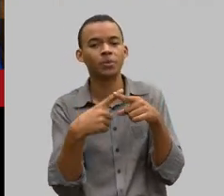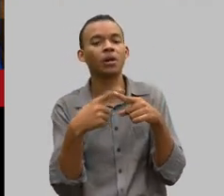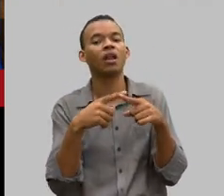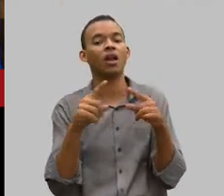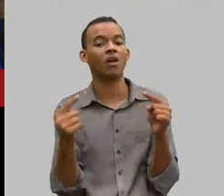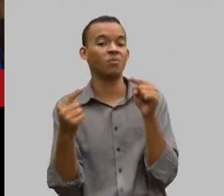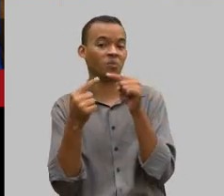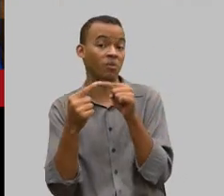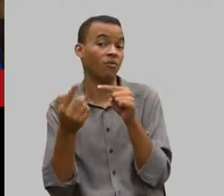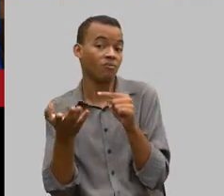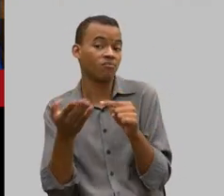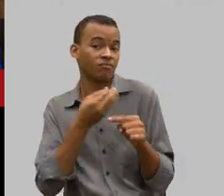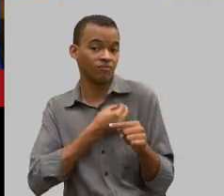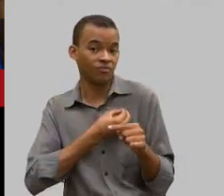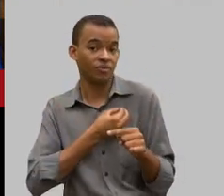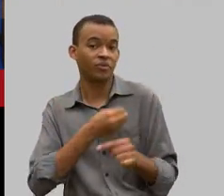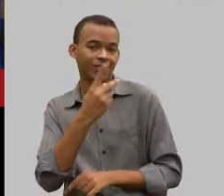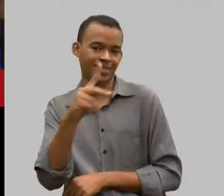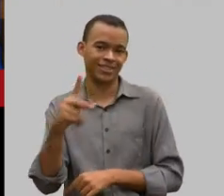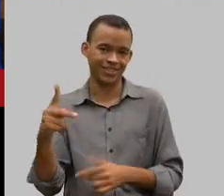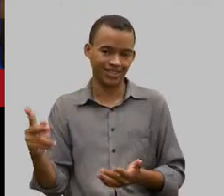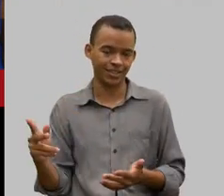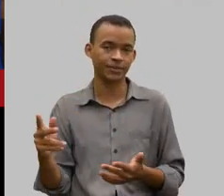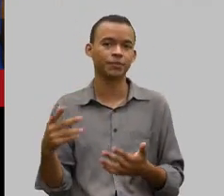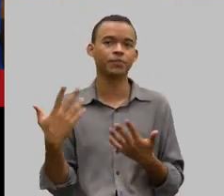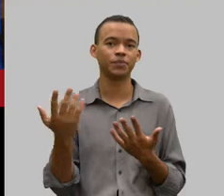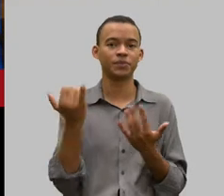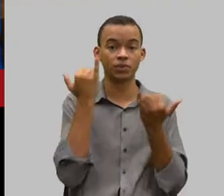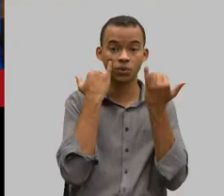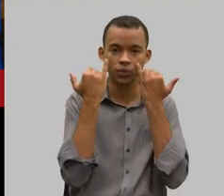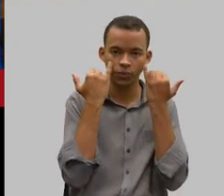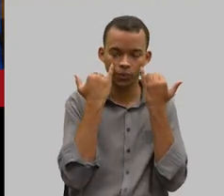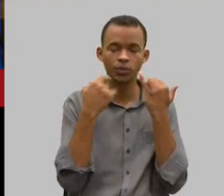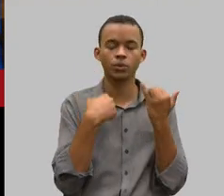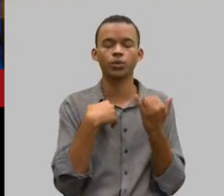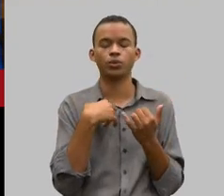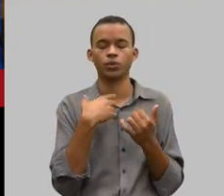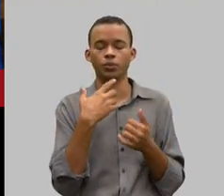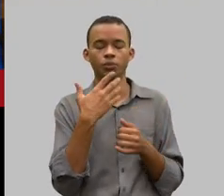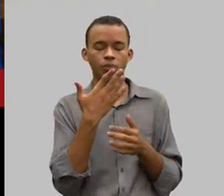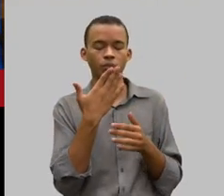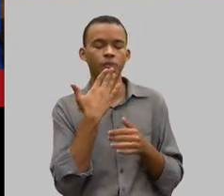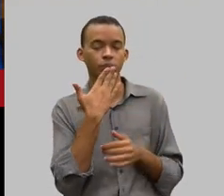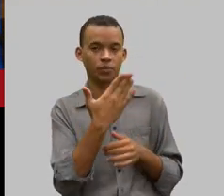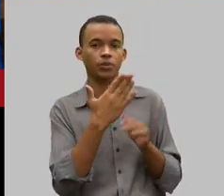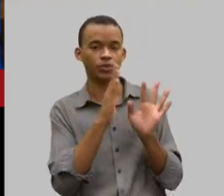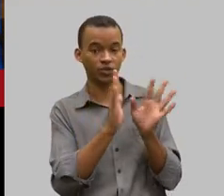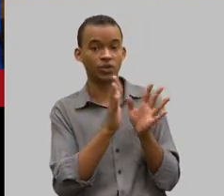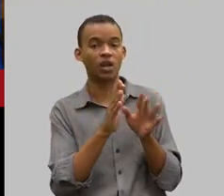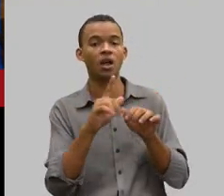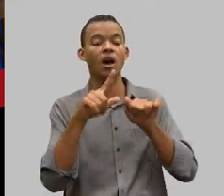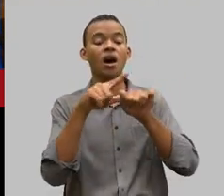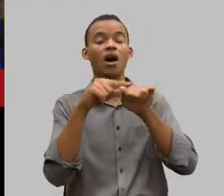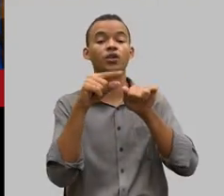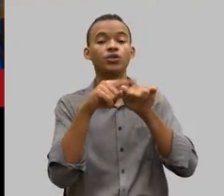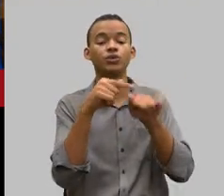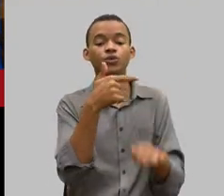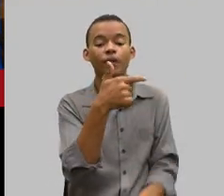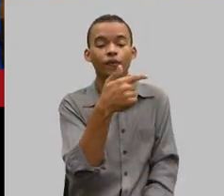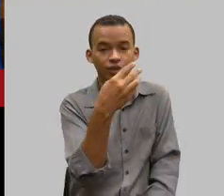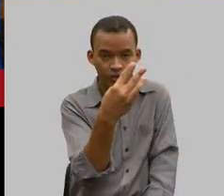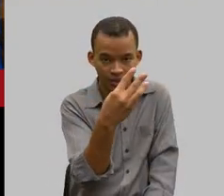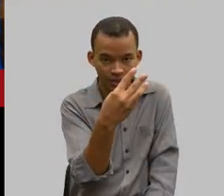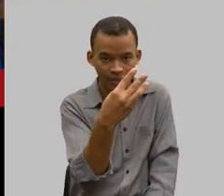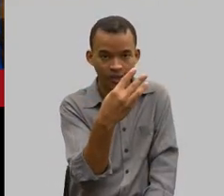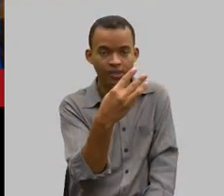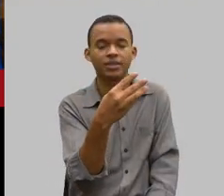delas e aí eu pedi uma informação porque eu não sabia os números exatos eh mas do artigo 23 eh da lei